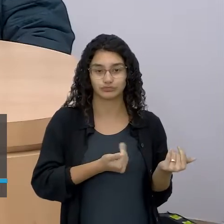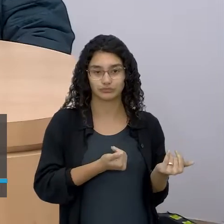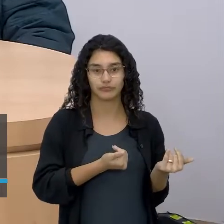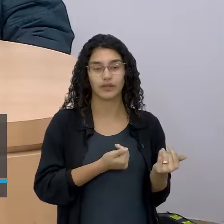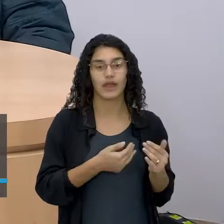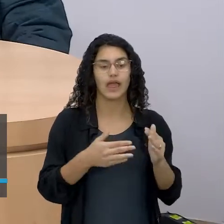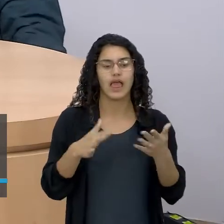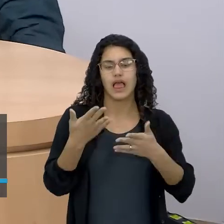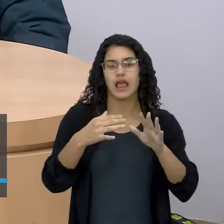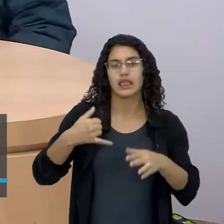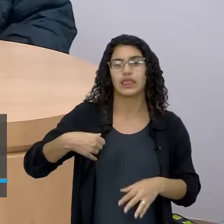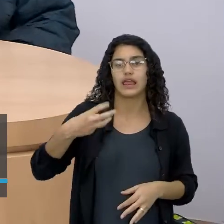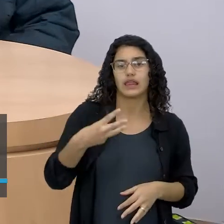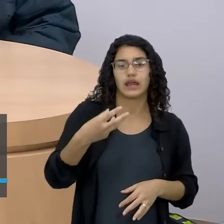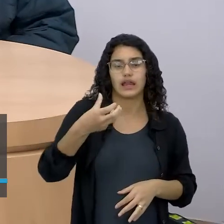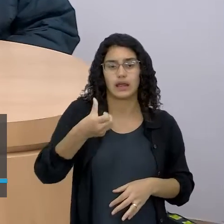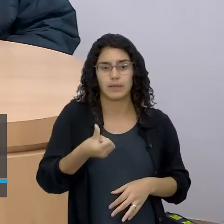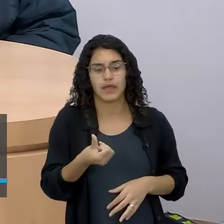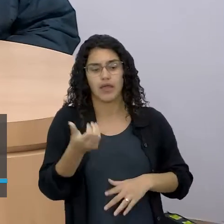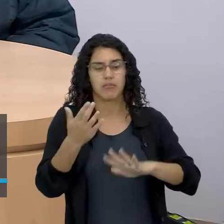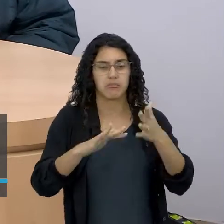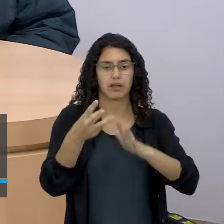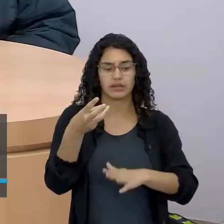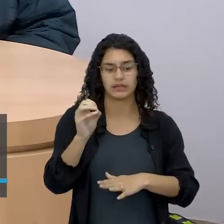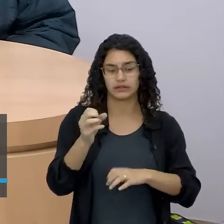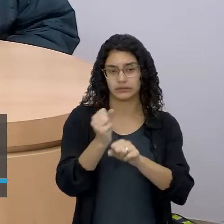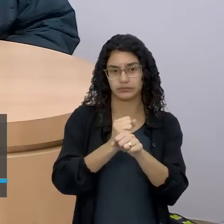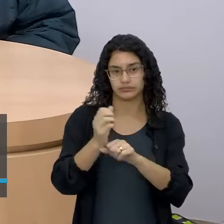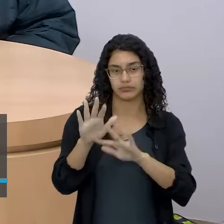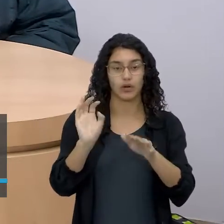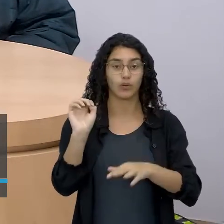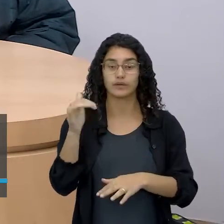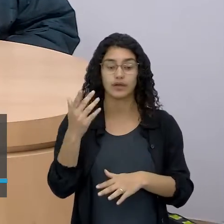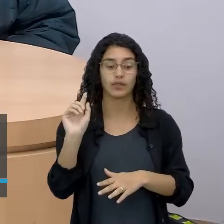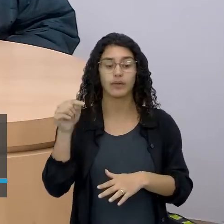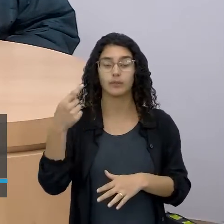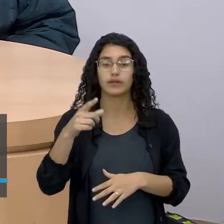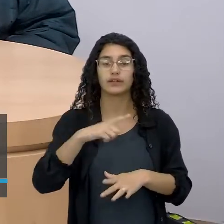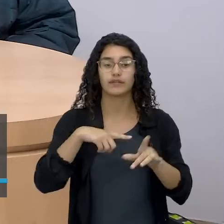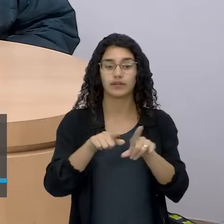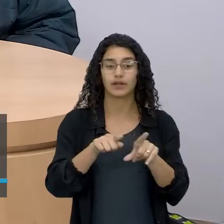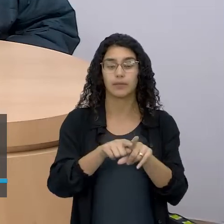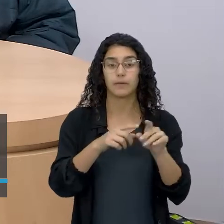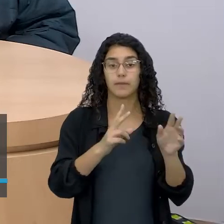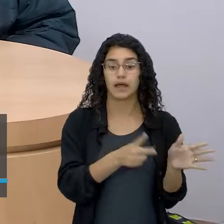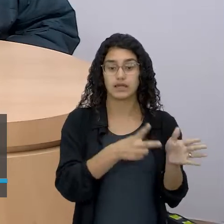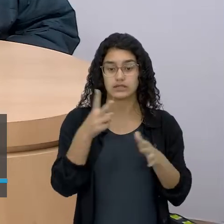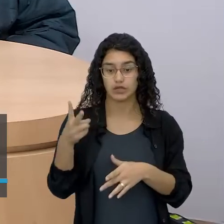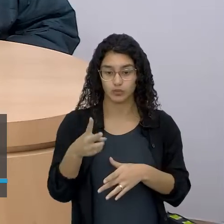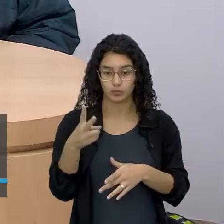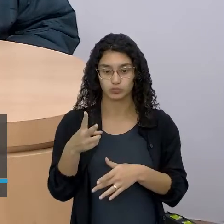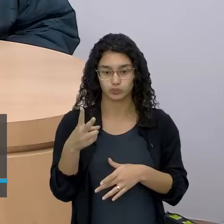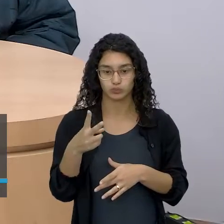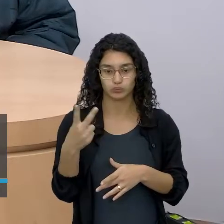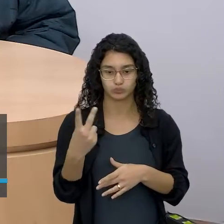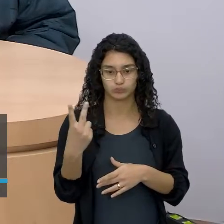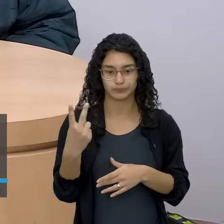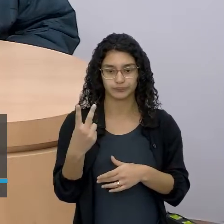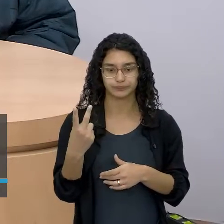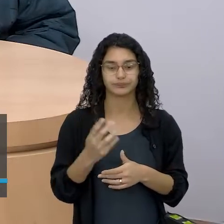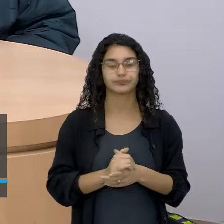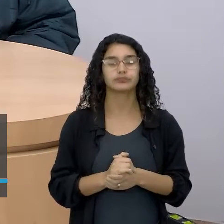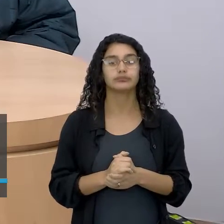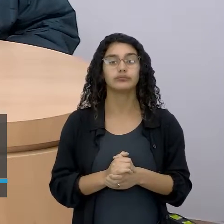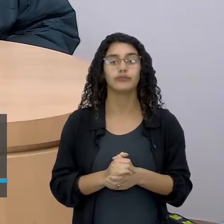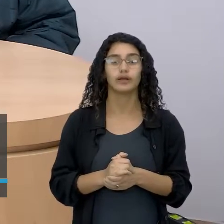30 e poucos anos, Sim. E aí esse projeto não aconteceu. Depois nós tivemos uma segunda grande onda, com a